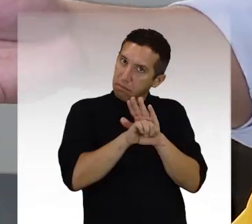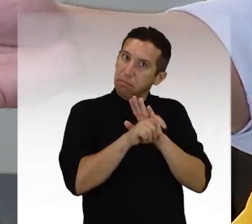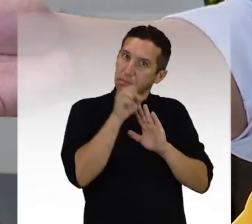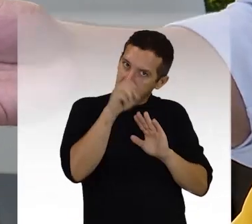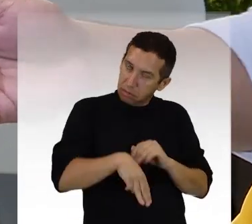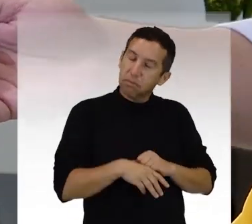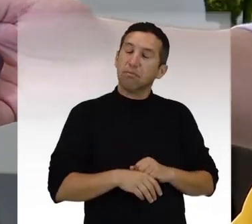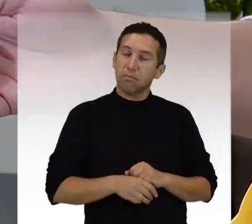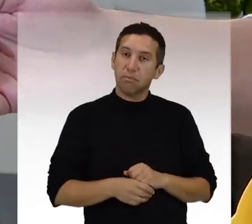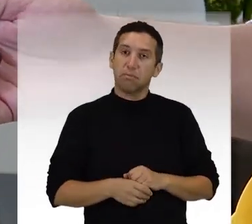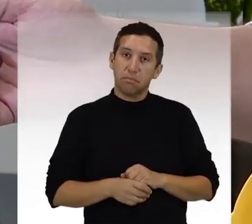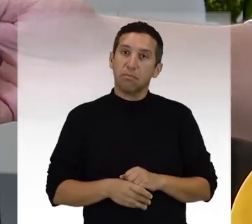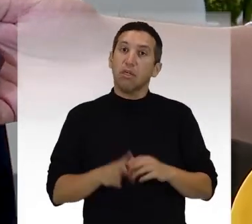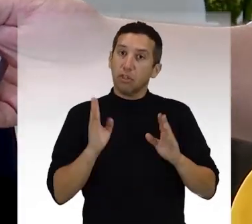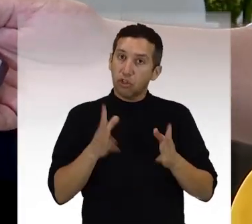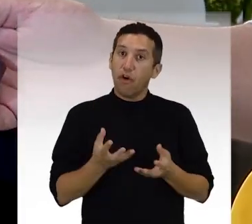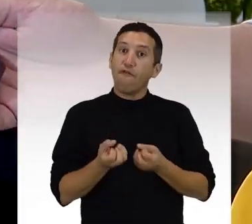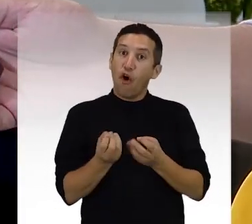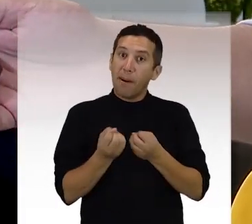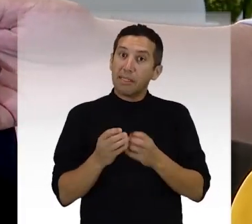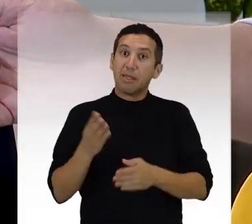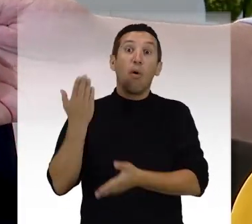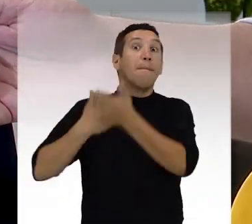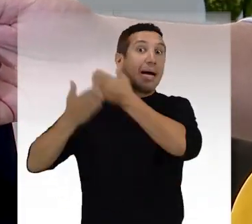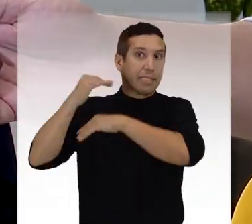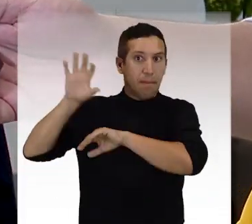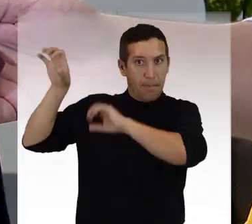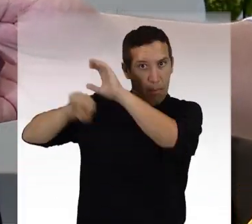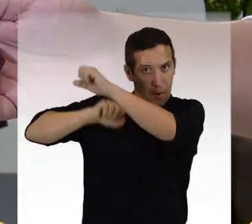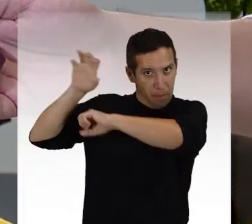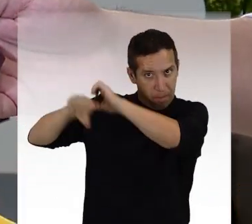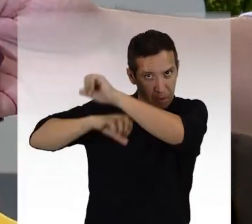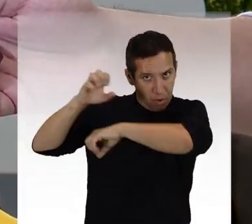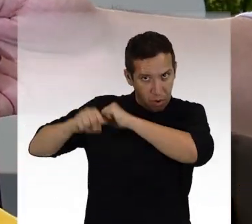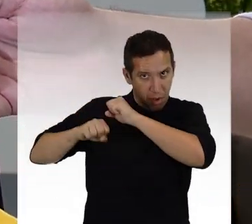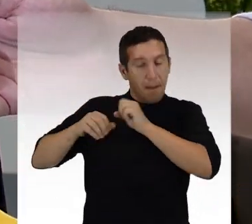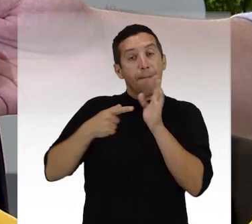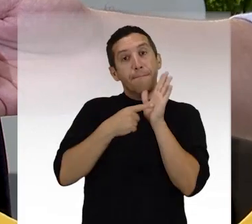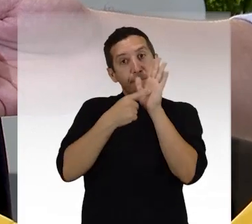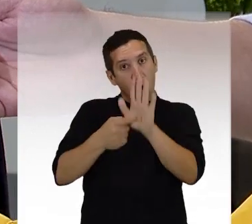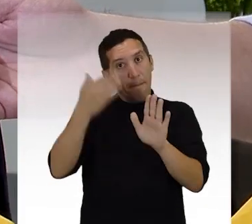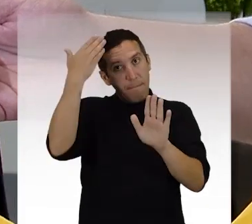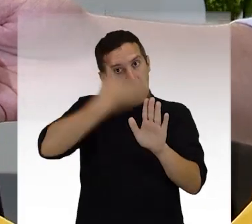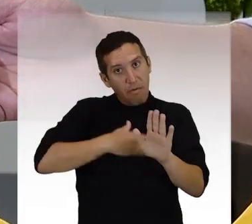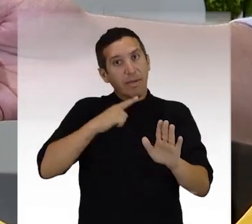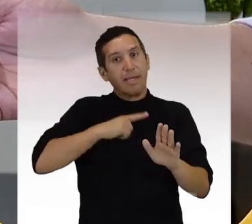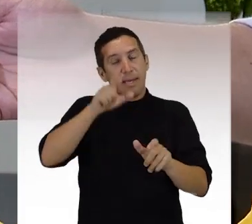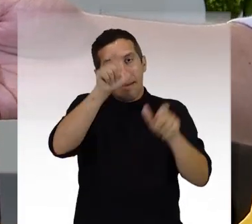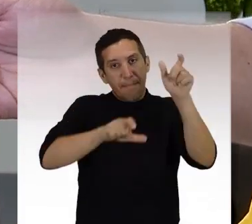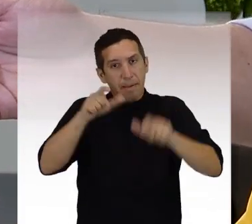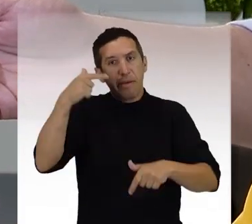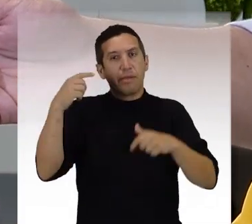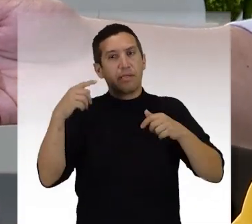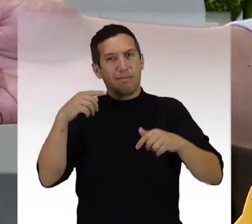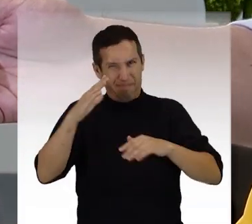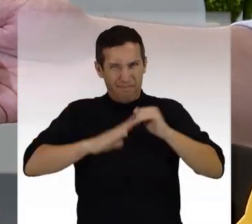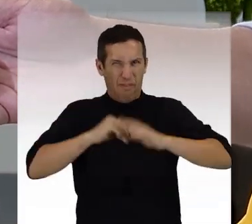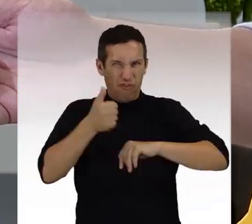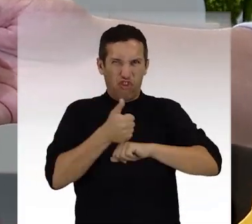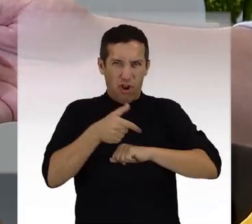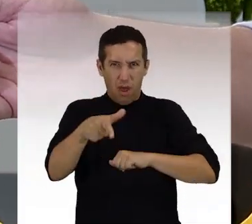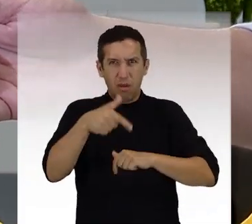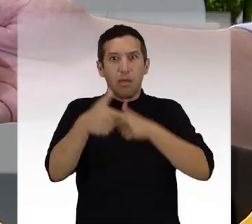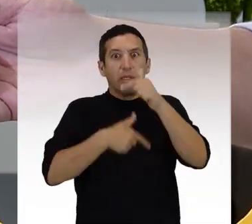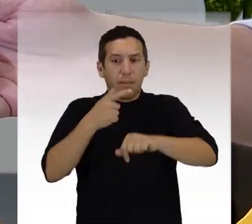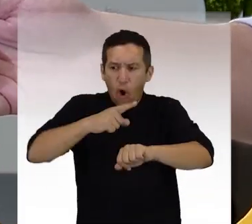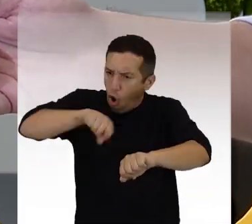escravo a jornada exaustiva. E os dados que colhemos hoje, eles corroboram as informações que já colhemos no passado,